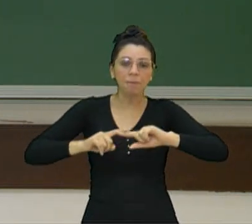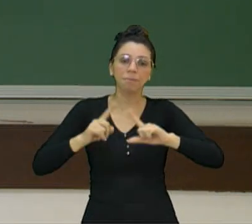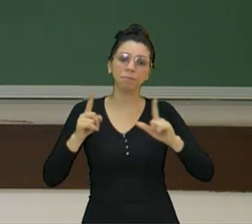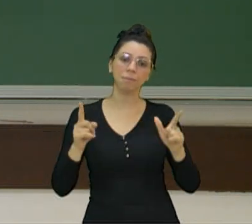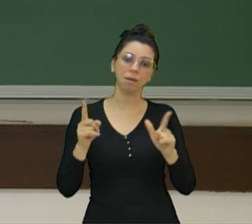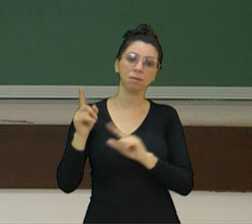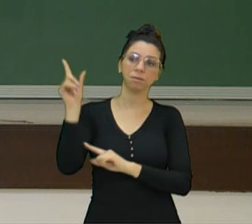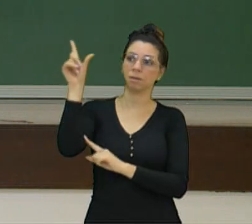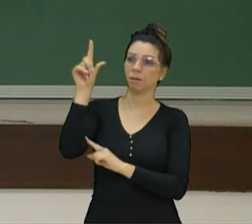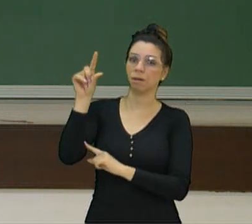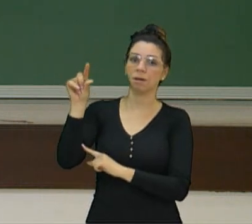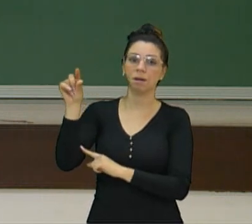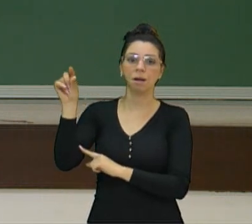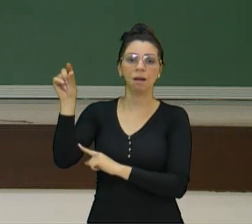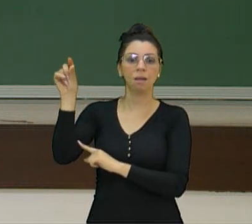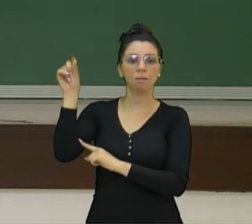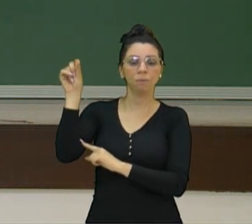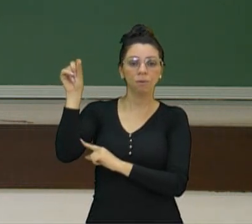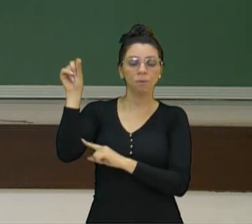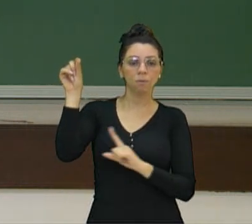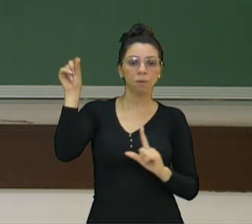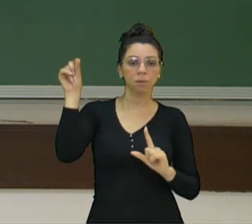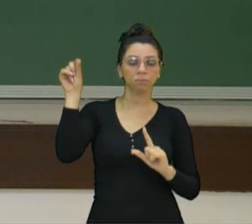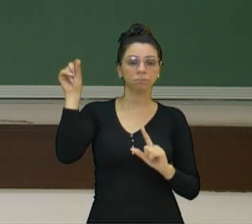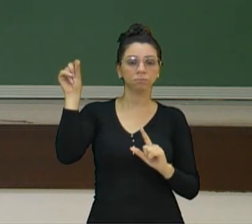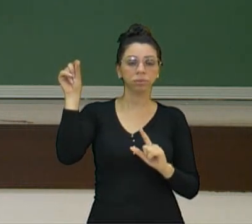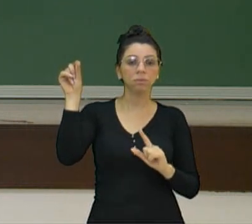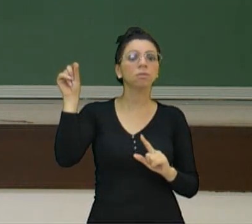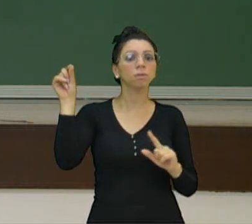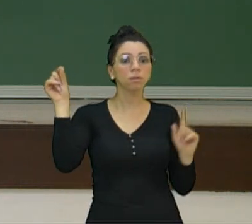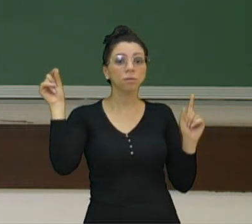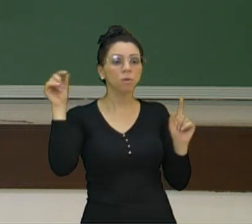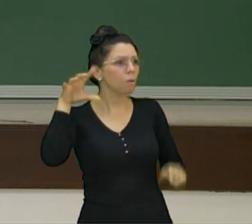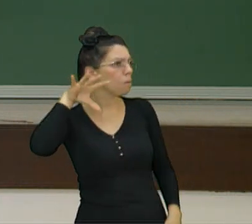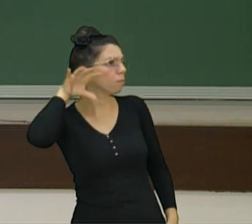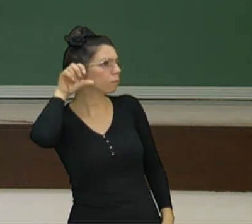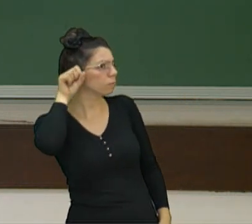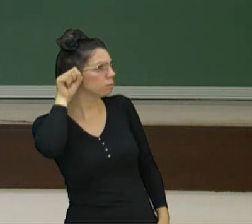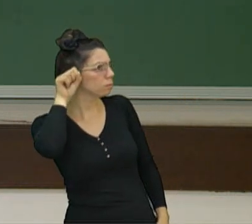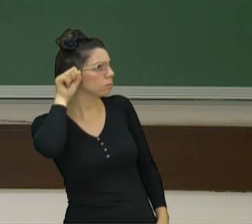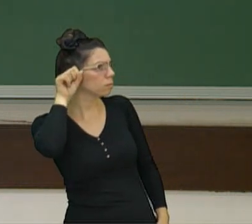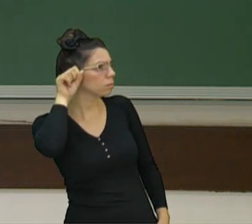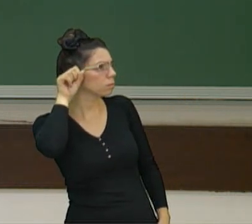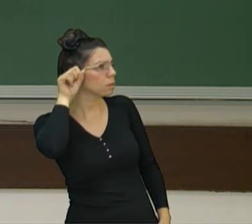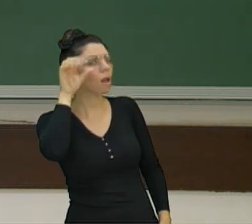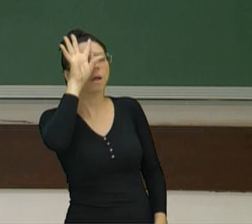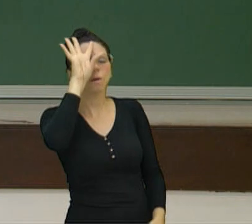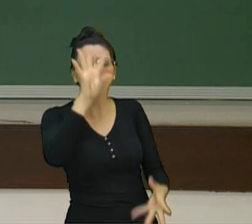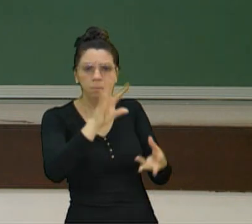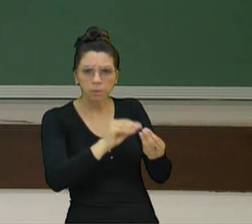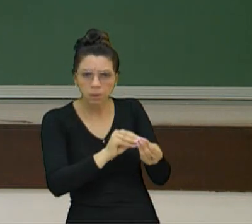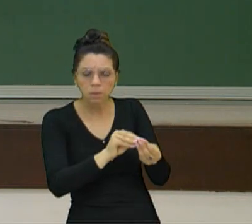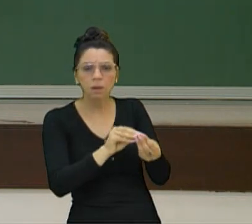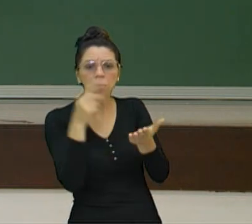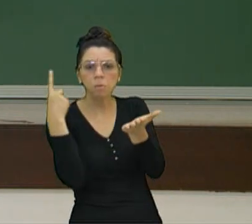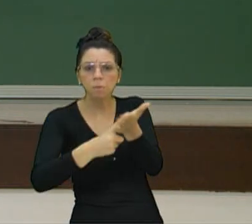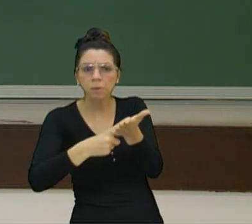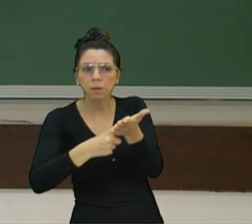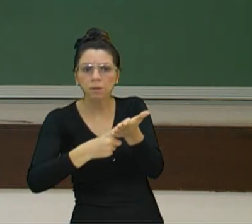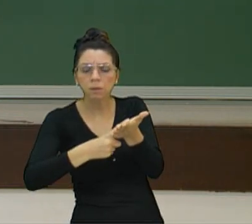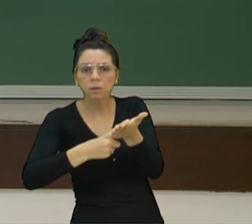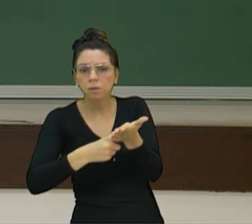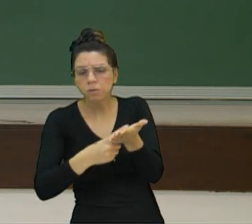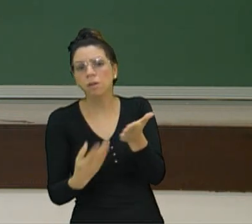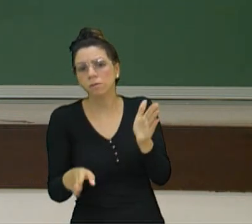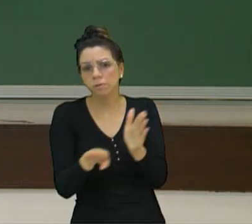infelizmente as ondas sonoras foram levadas pelo ar e a Lua ouviu. O que ela entendeu que fazia parte do combinado e que ele